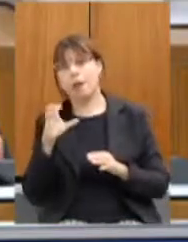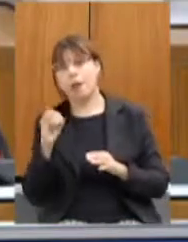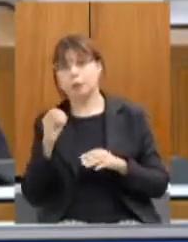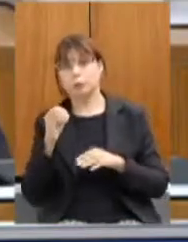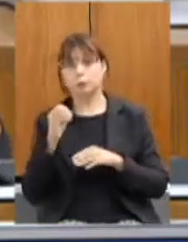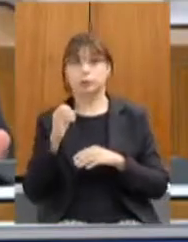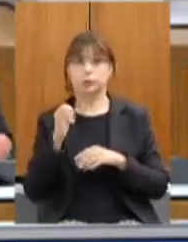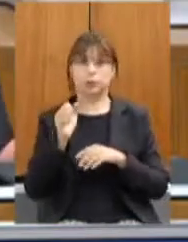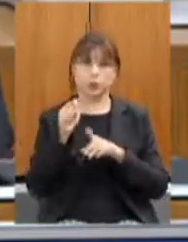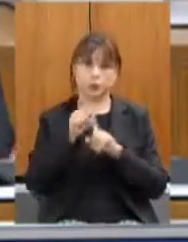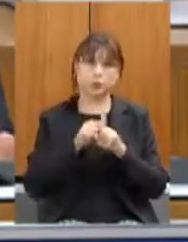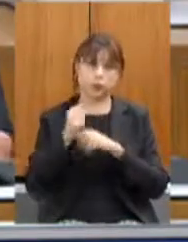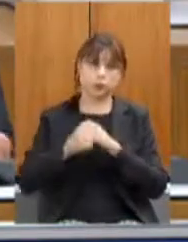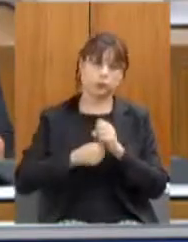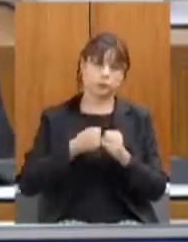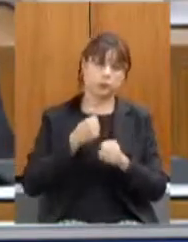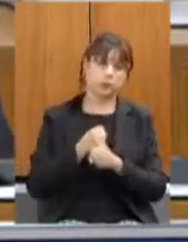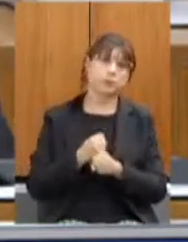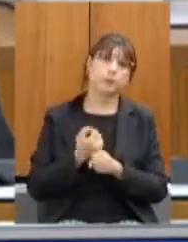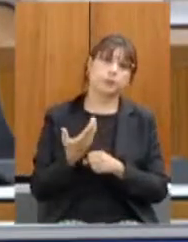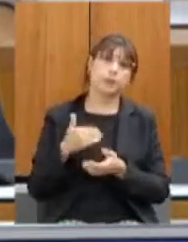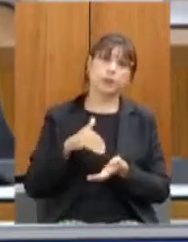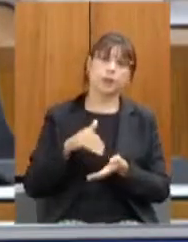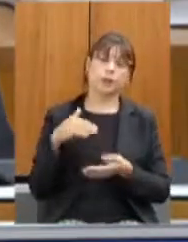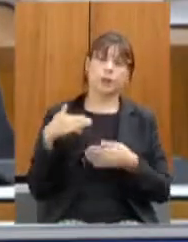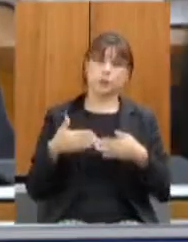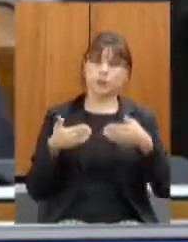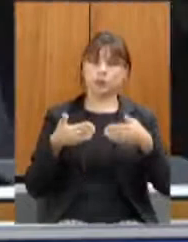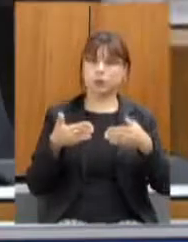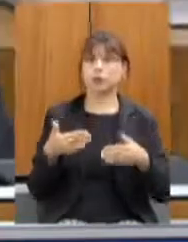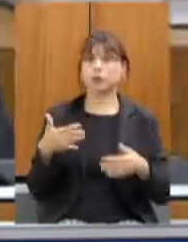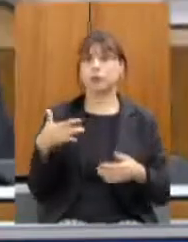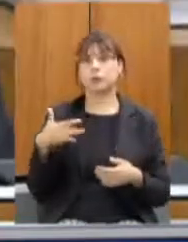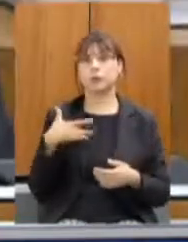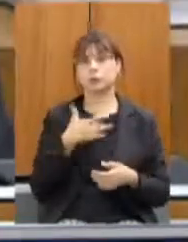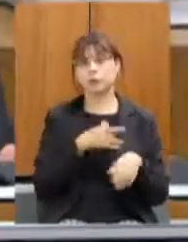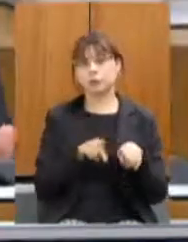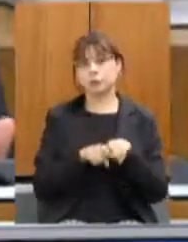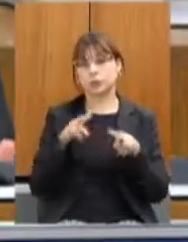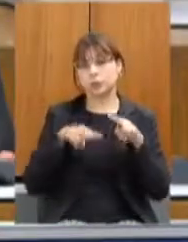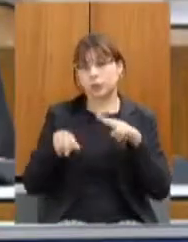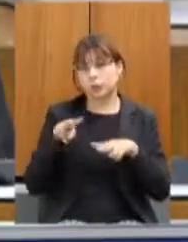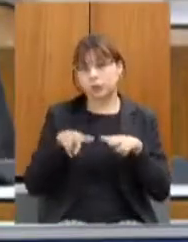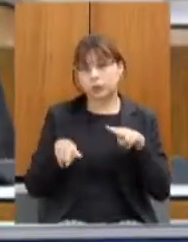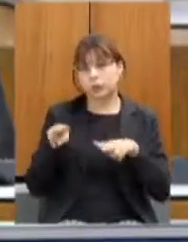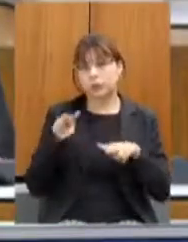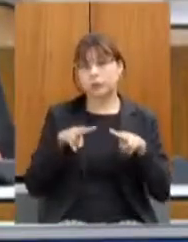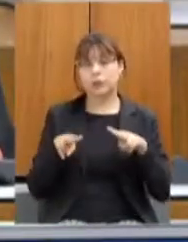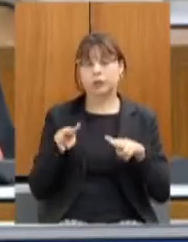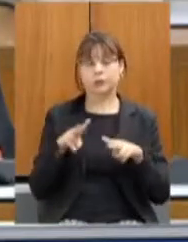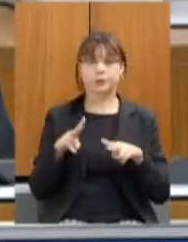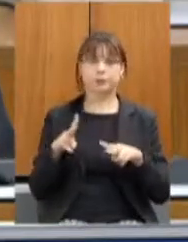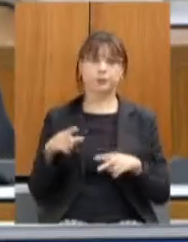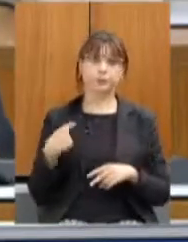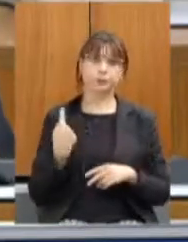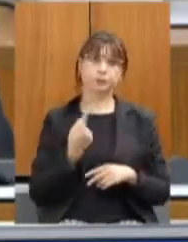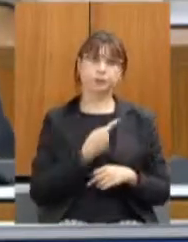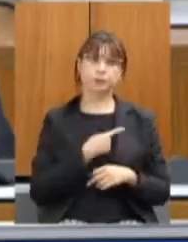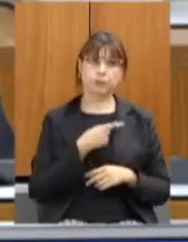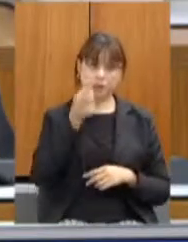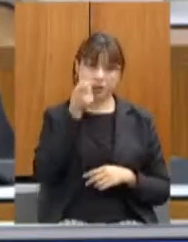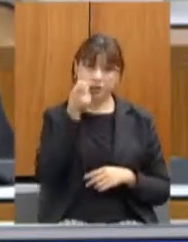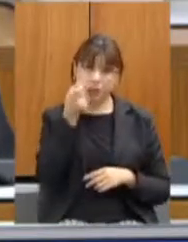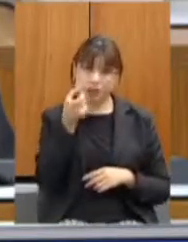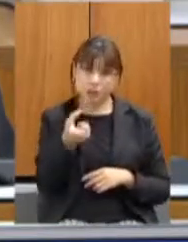também o ministério da saúde que está fazendo É uma avaliação parecida e aqui uma forma geral nós não temos interesse